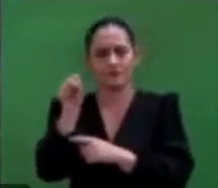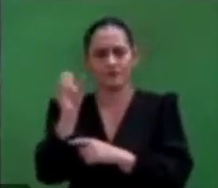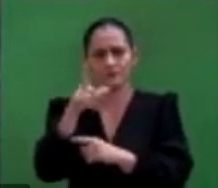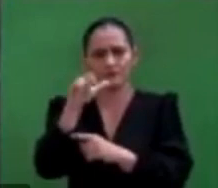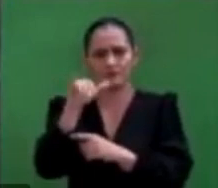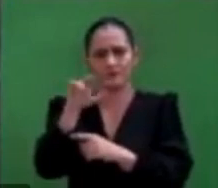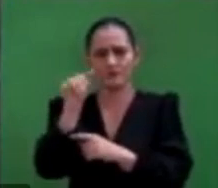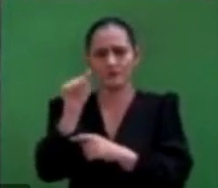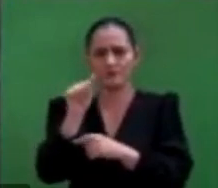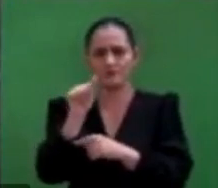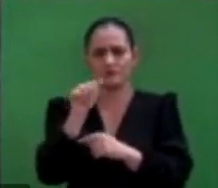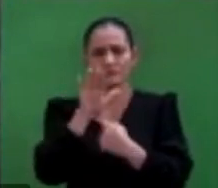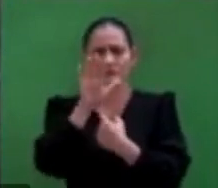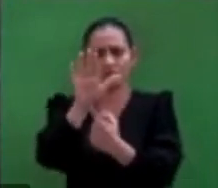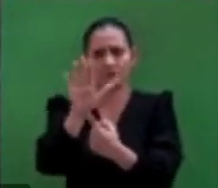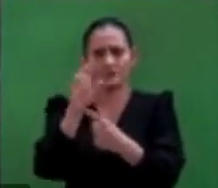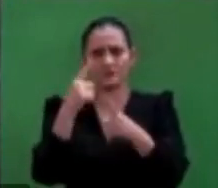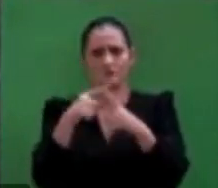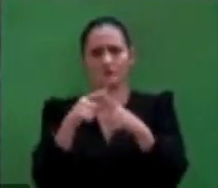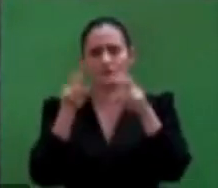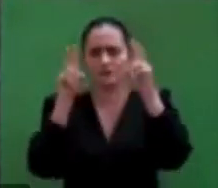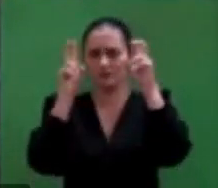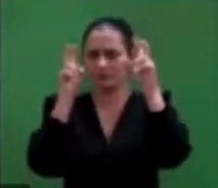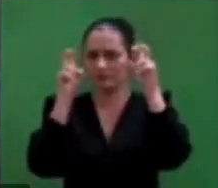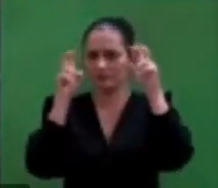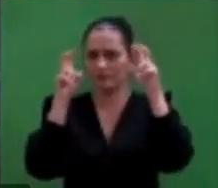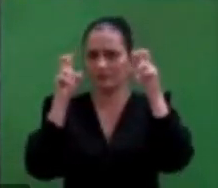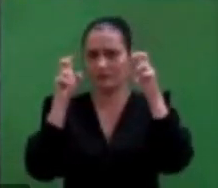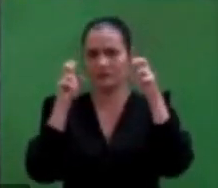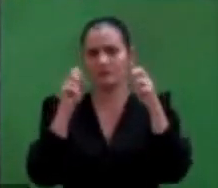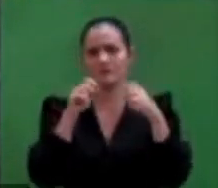que traz um tema para esta casa